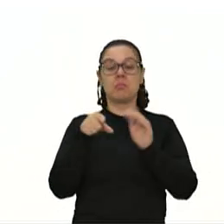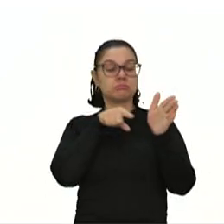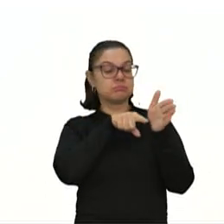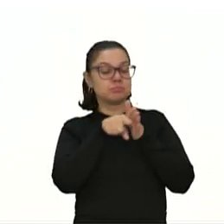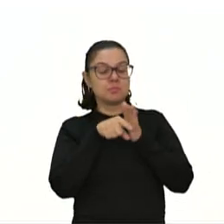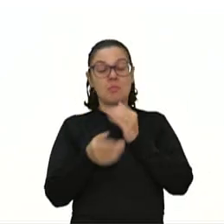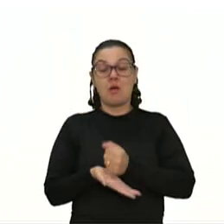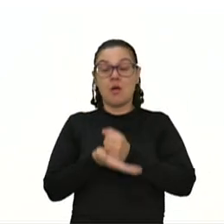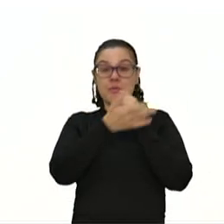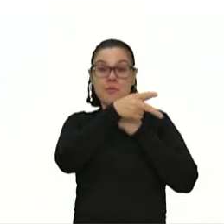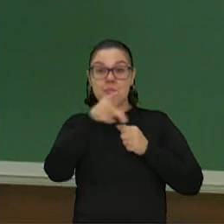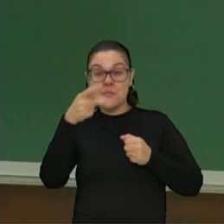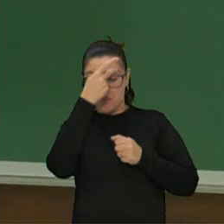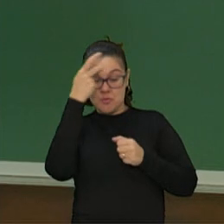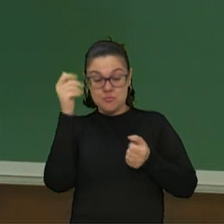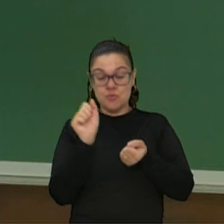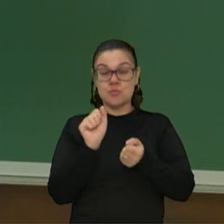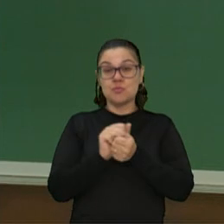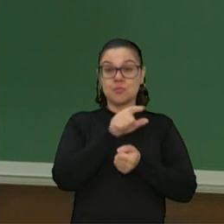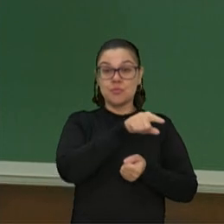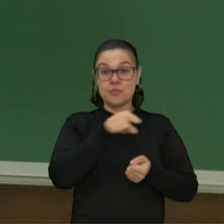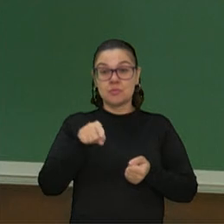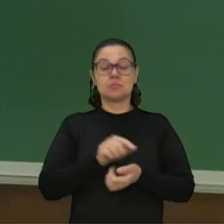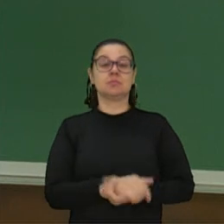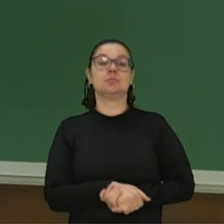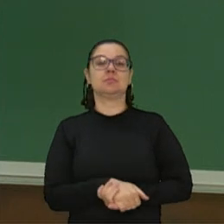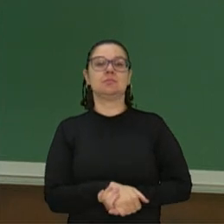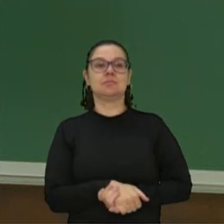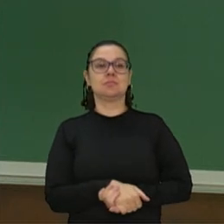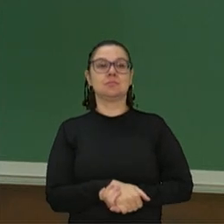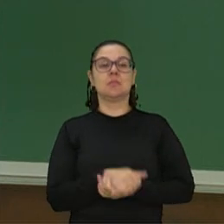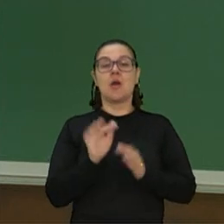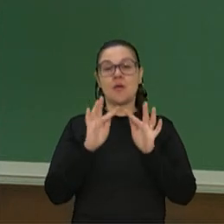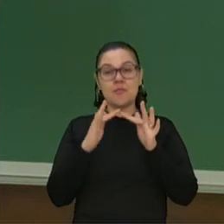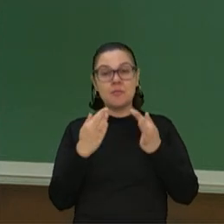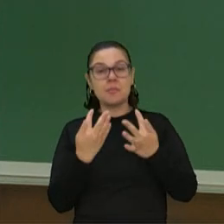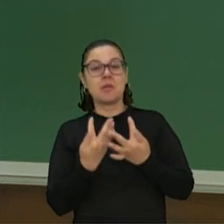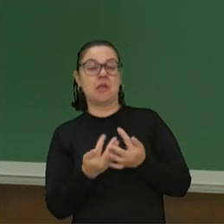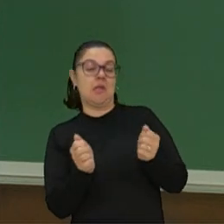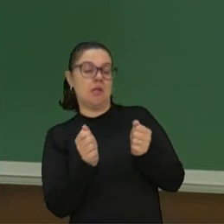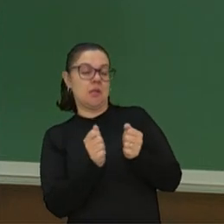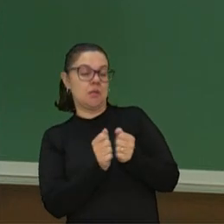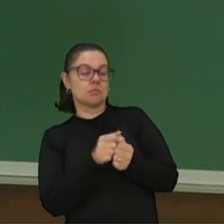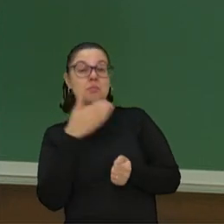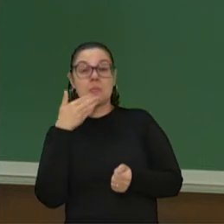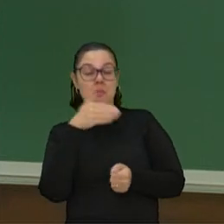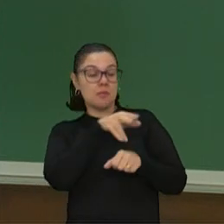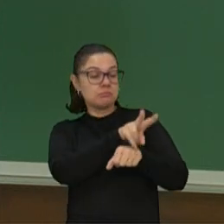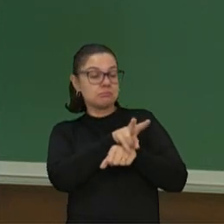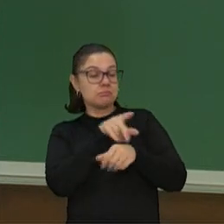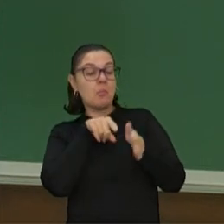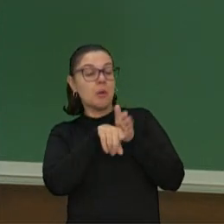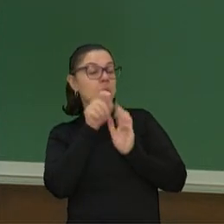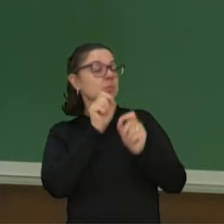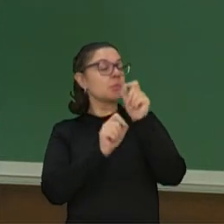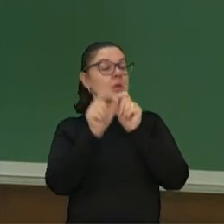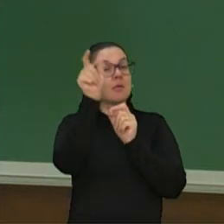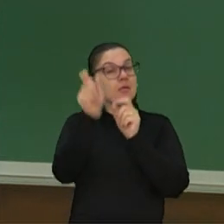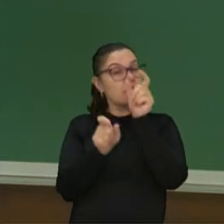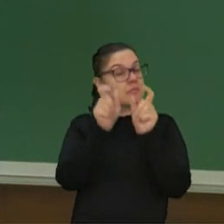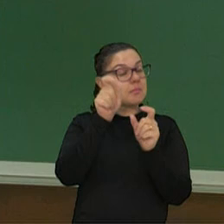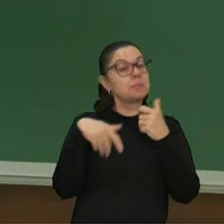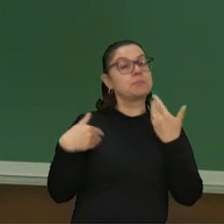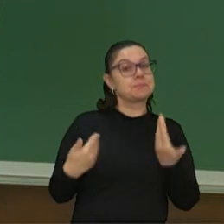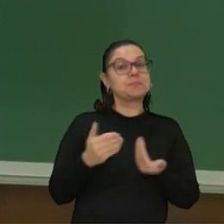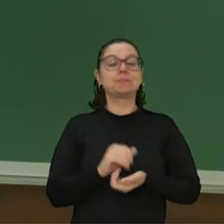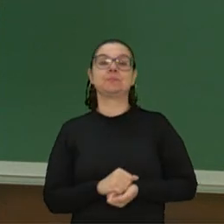para alguém que está aí com você, assistindo essa aula. Tá? Algum familiar que esteja aí com você, você pode pedir ajuda se você não sabe quem são